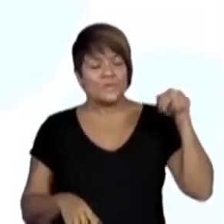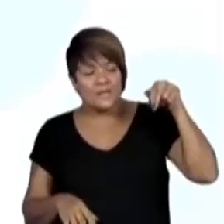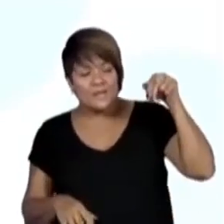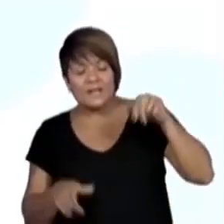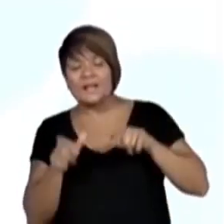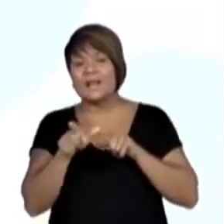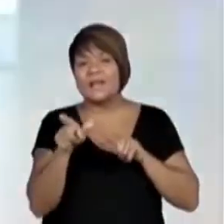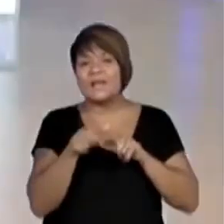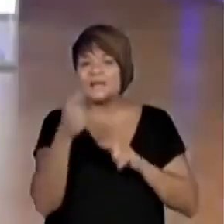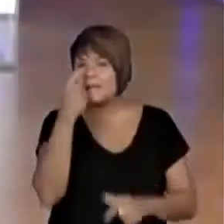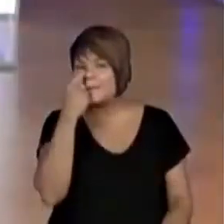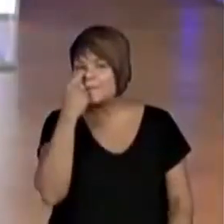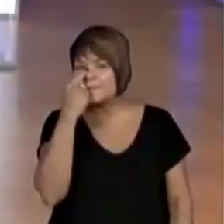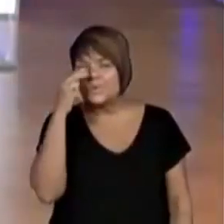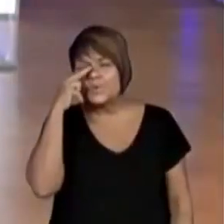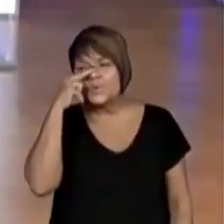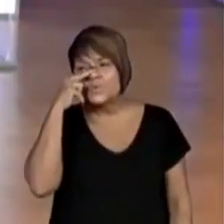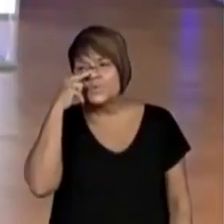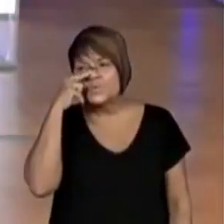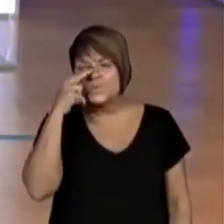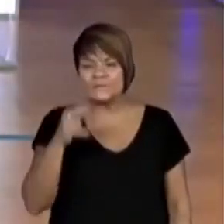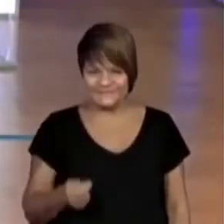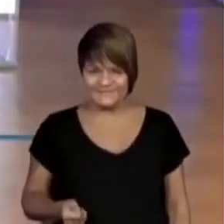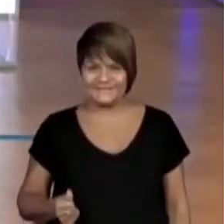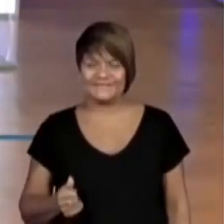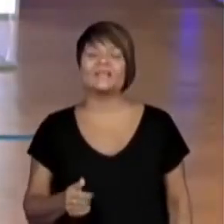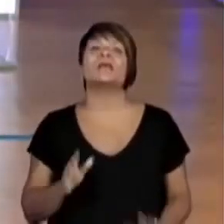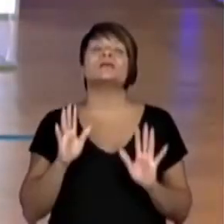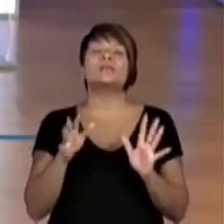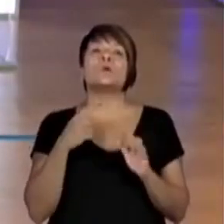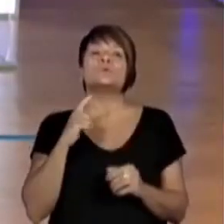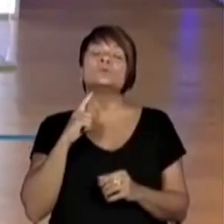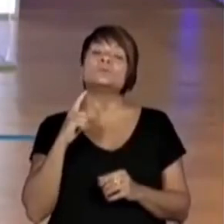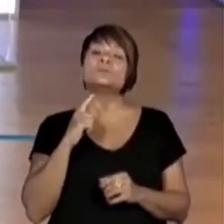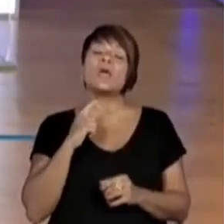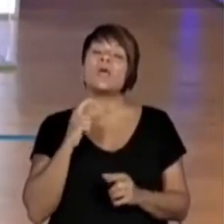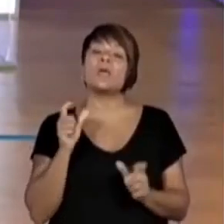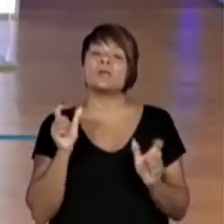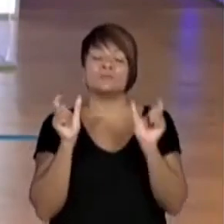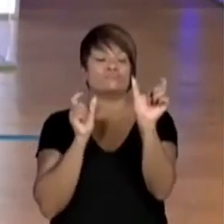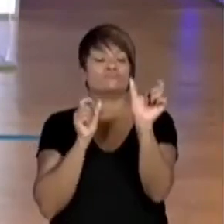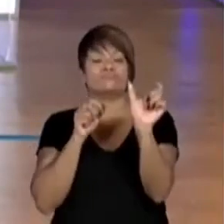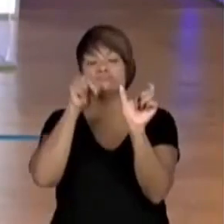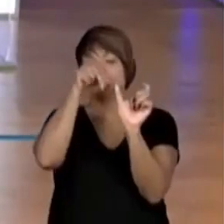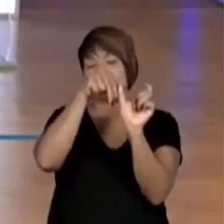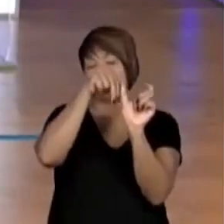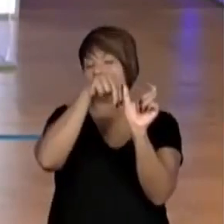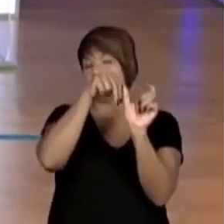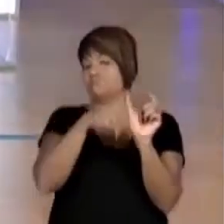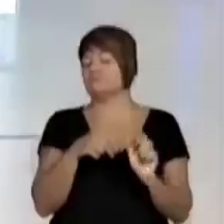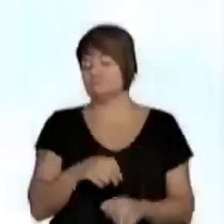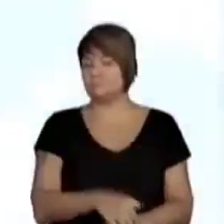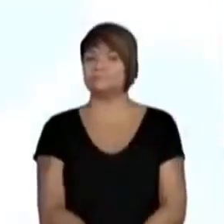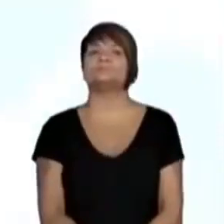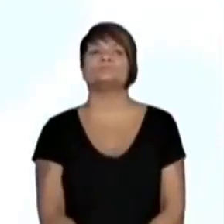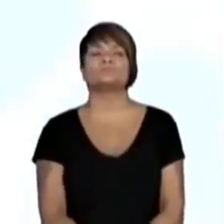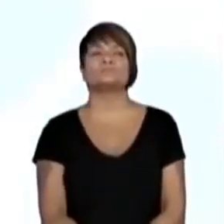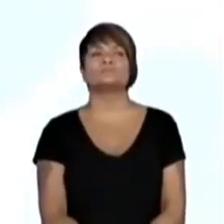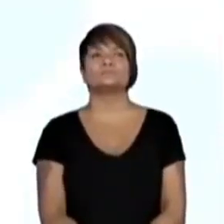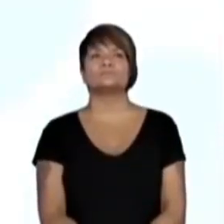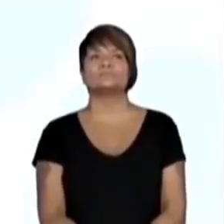dá esse som nasal e ela fica sozinha, geralmente, no meio das palavras, é a letra N. Então, eu vou colocar a letra